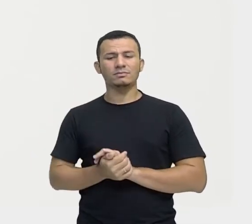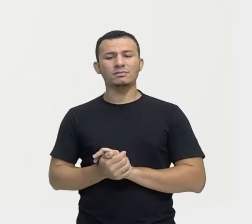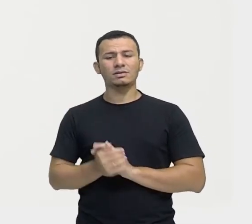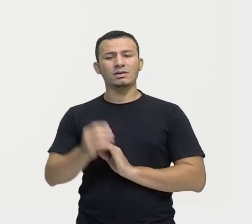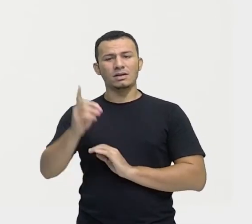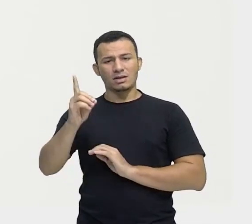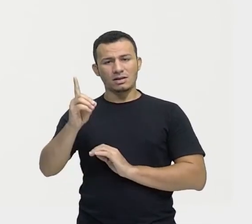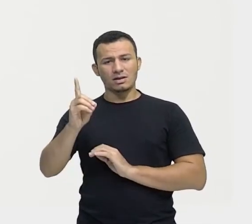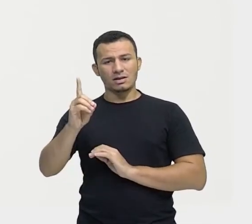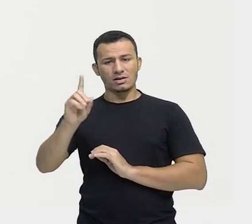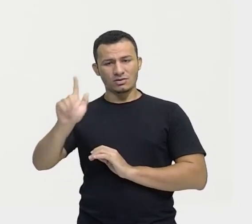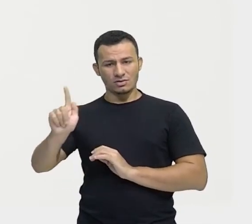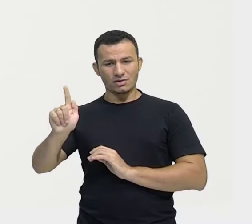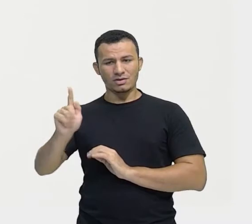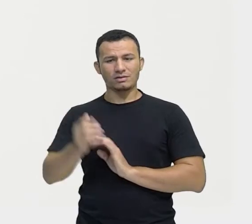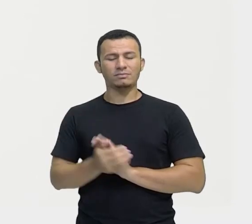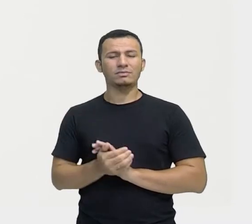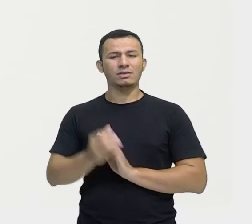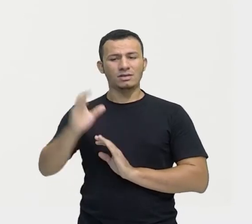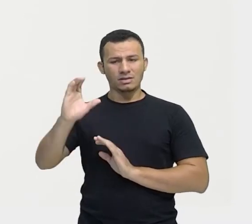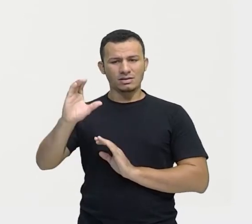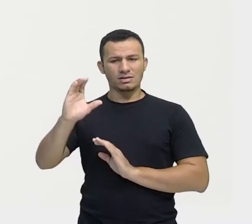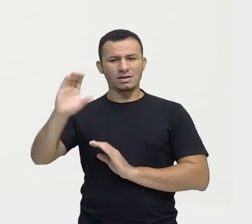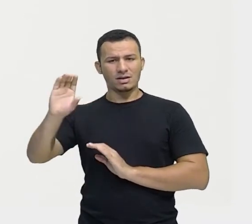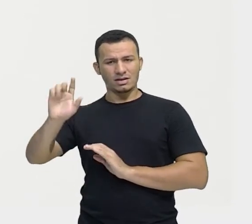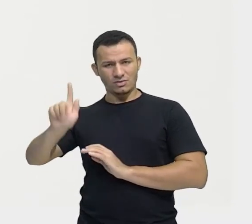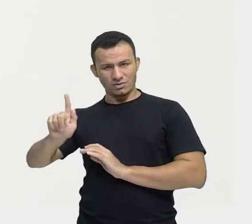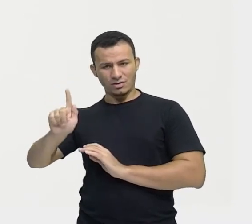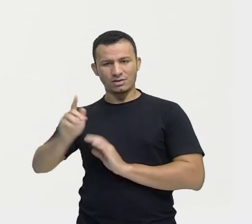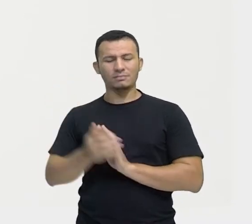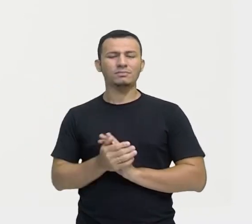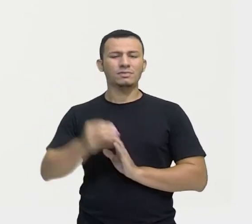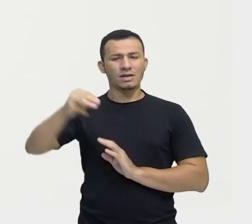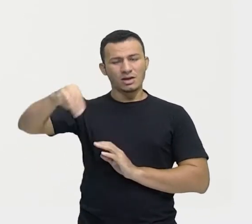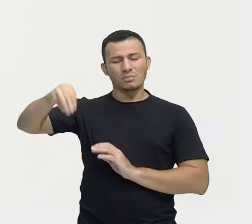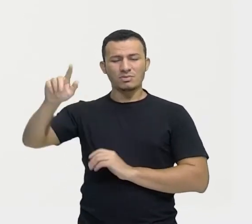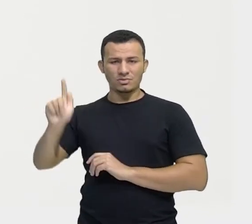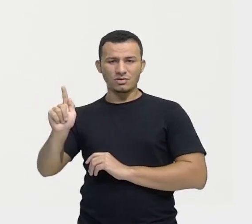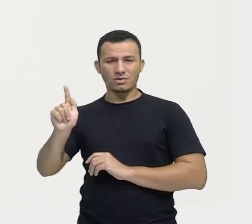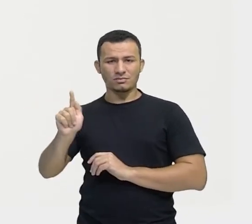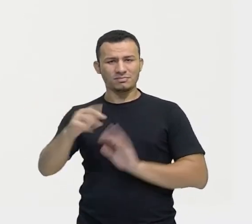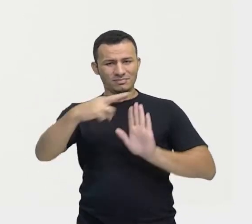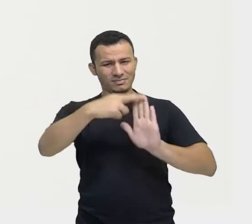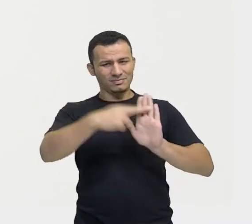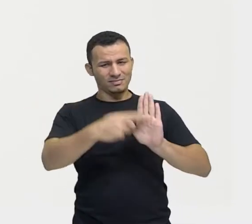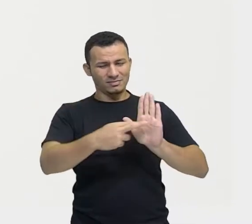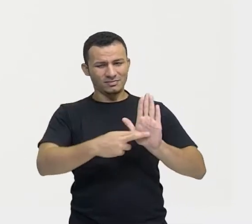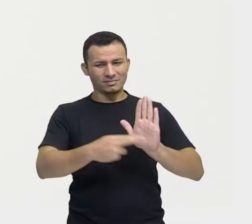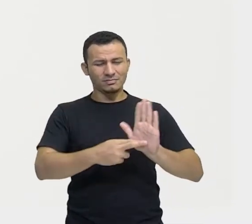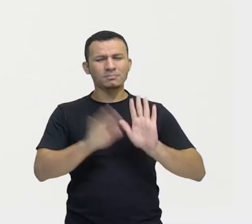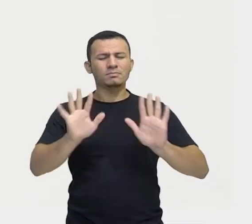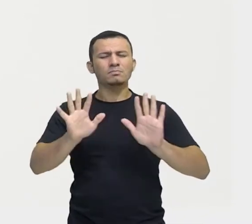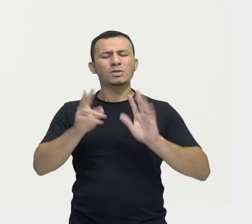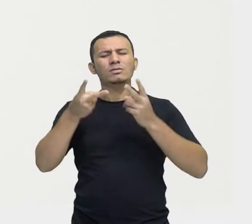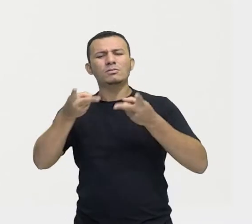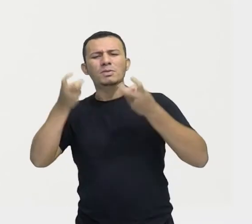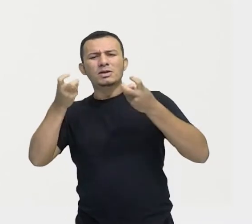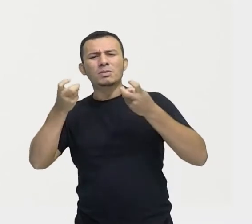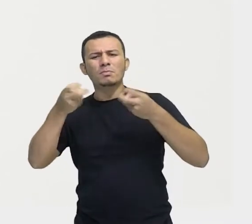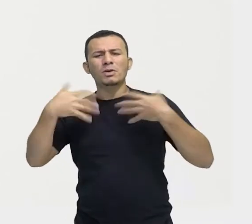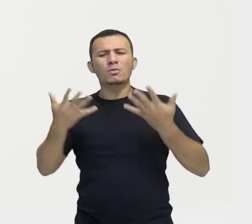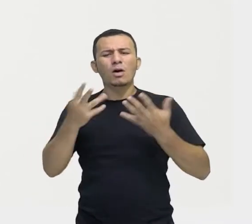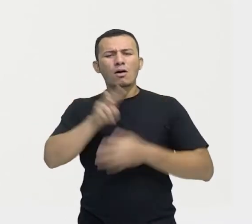decigrama, centigrama, miligrama. O que você tem que fazer primeiro? Identifique onde você